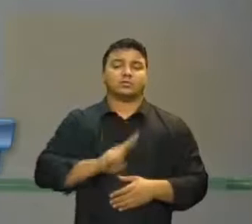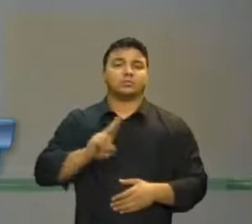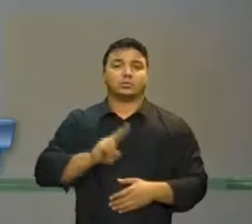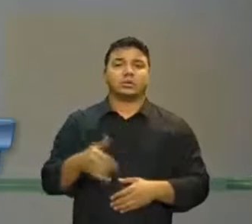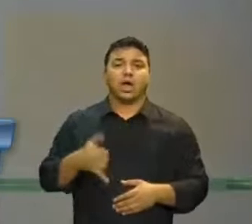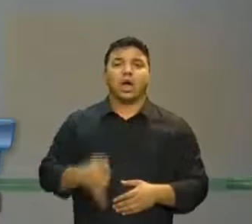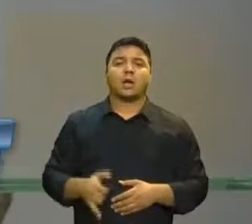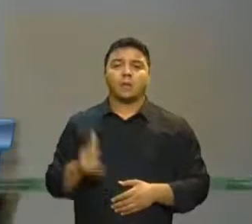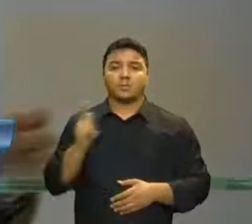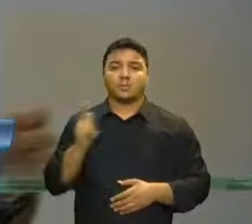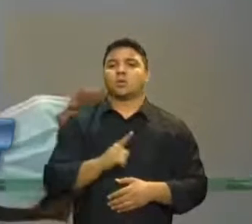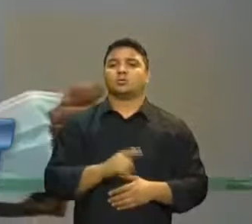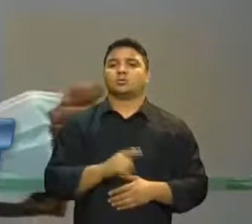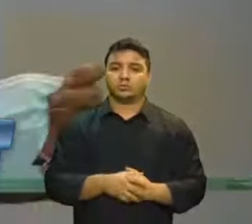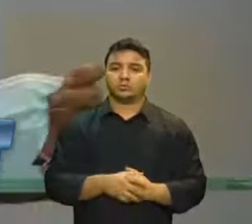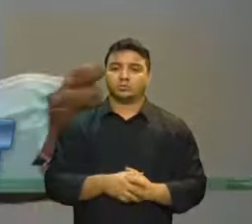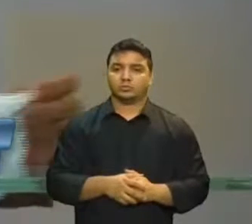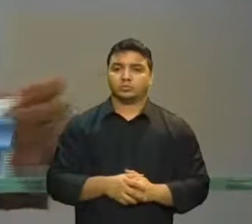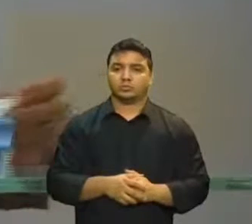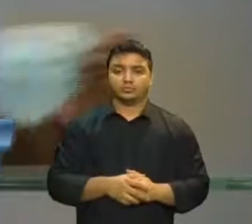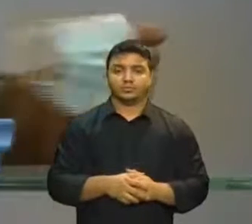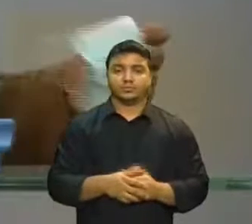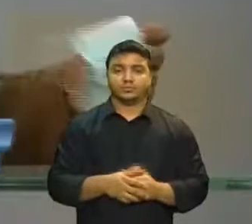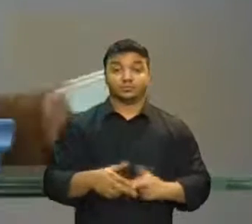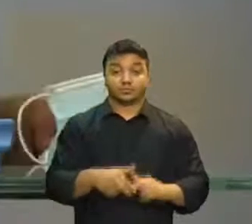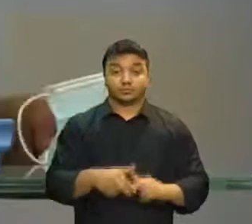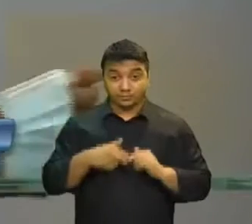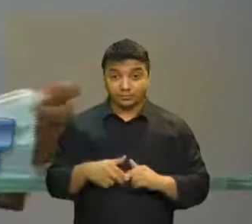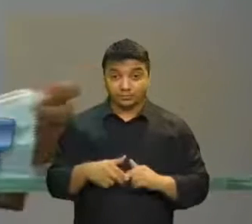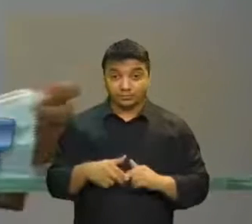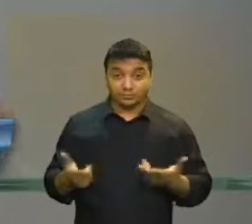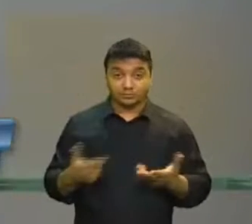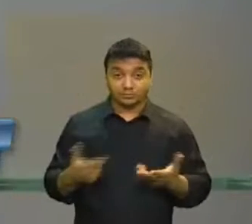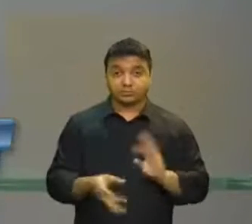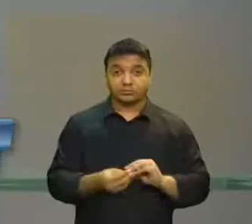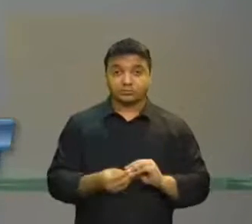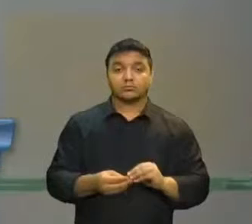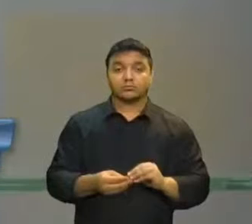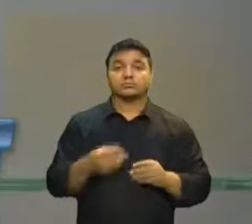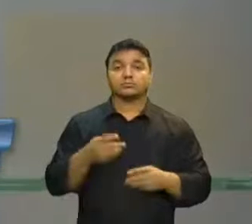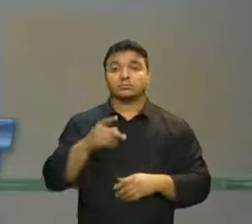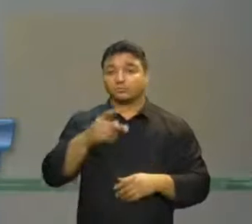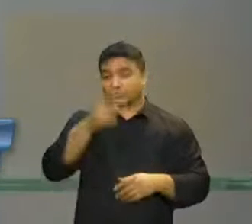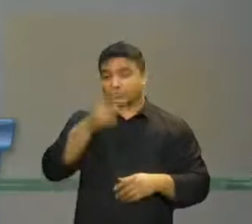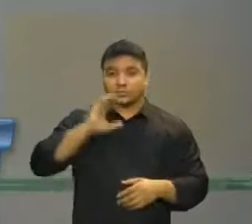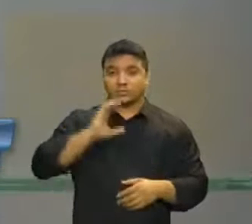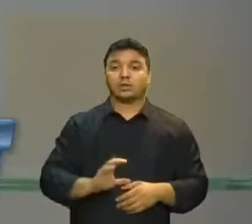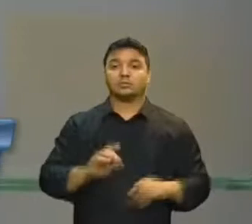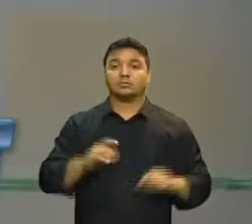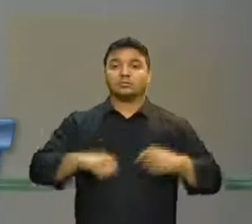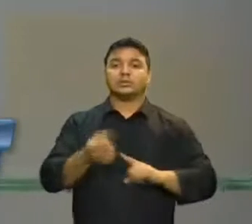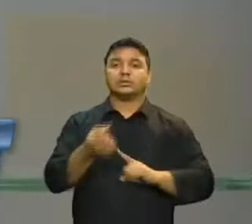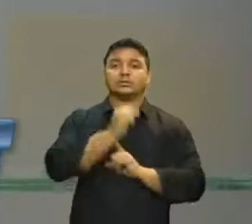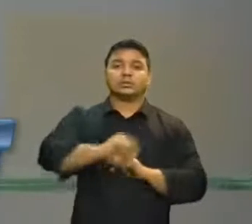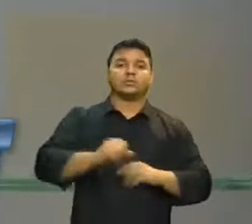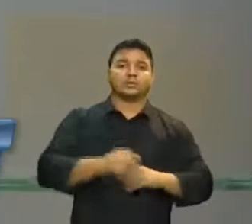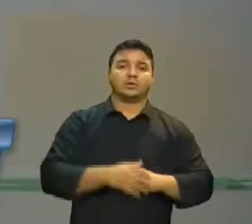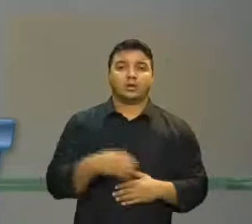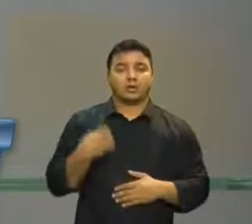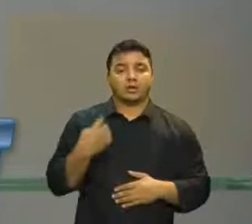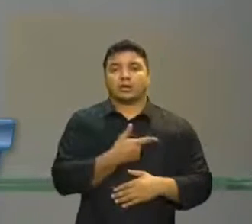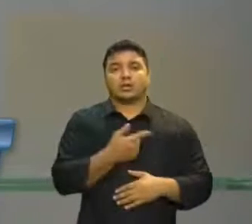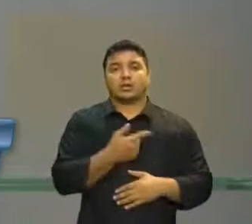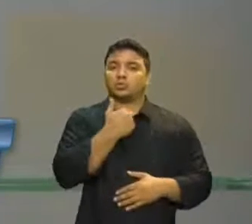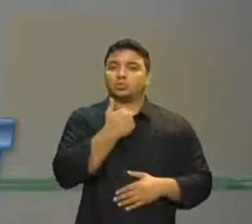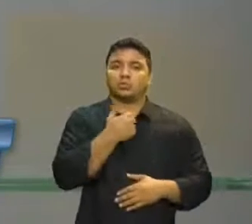tese. Então, é isso. Eu só tenho a dizer, o cidadão tem que se defender. Nós não podemos esperar